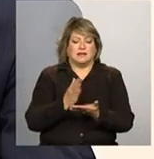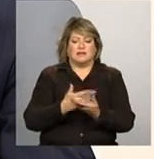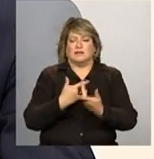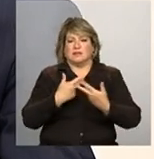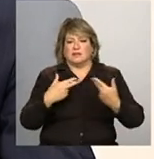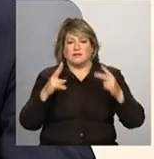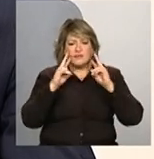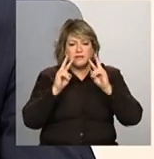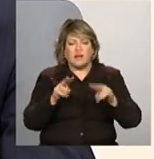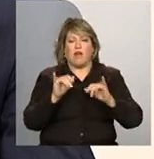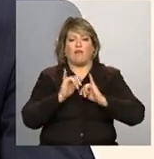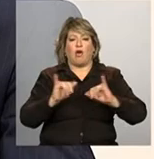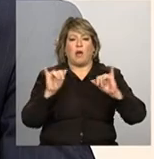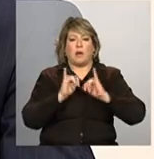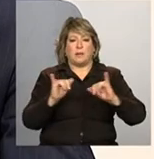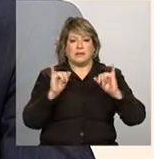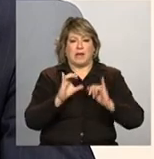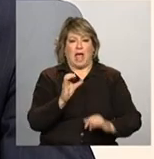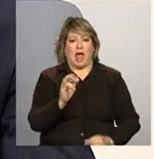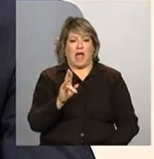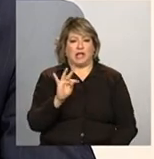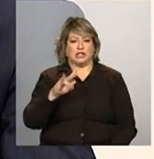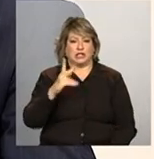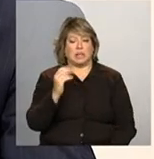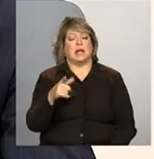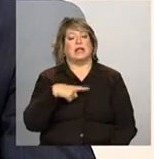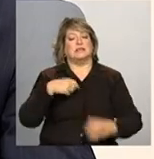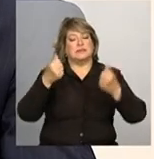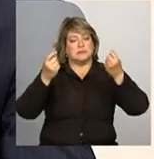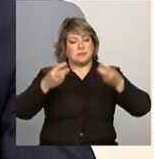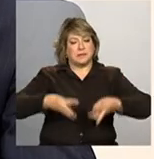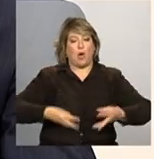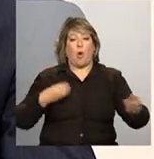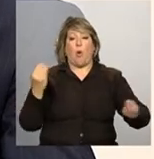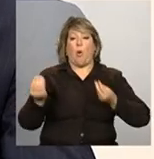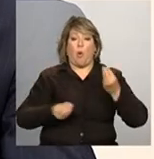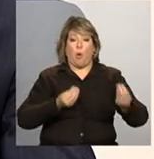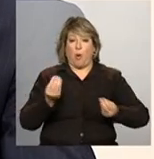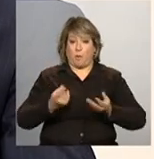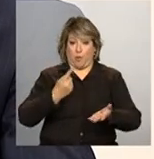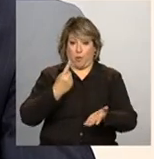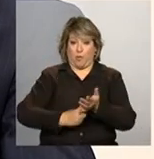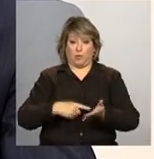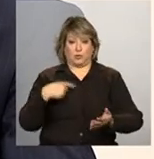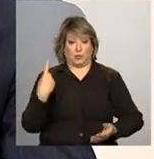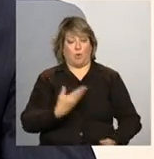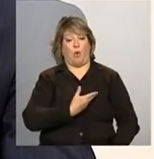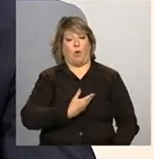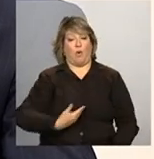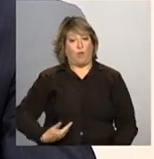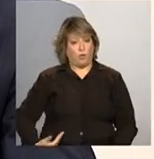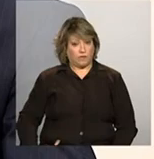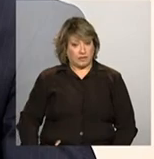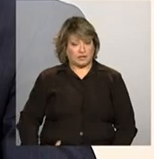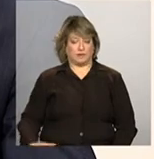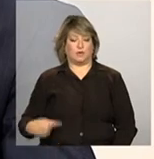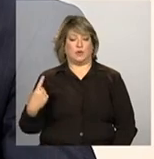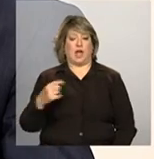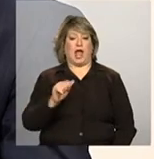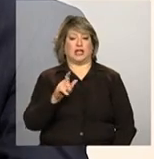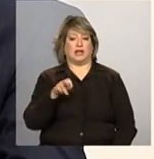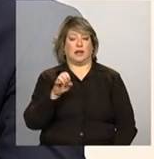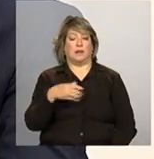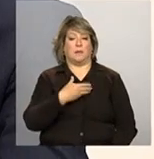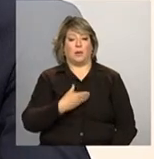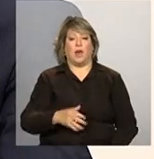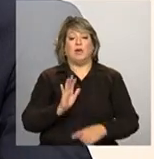ações. Inclusive, essa cartilha, ela traz detalhada o compromisso dos governos, os compromissos dos agentes públicos para a